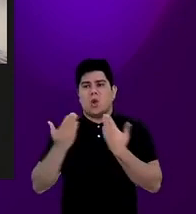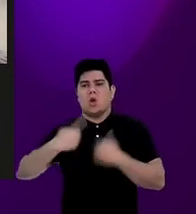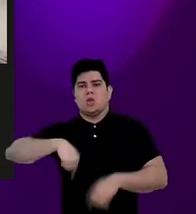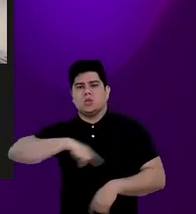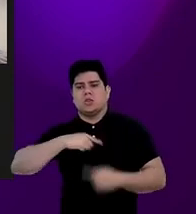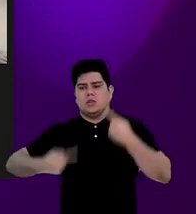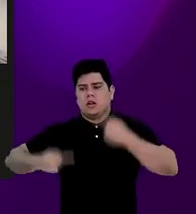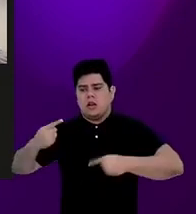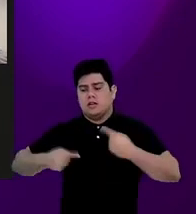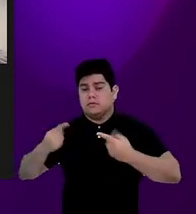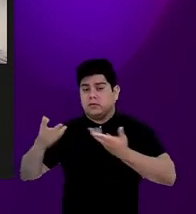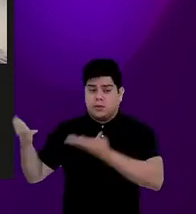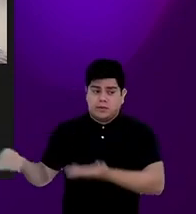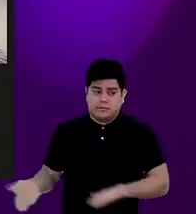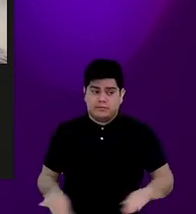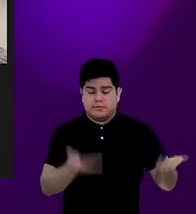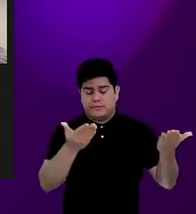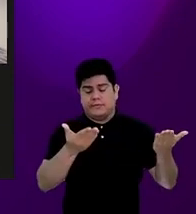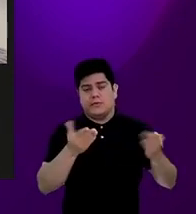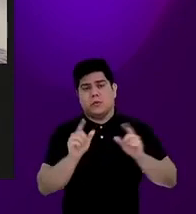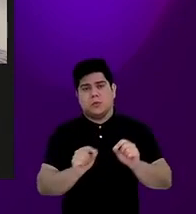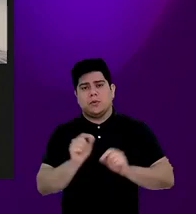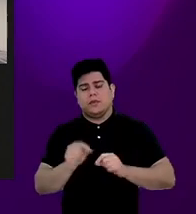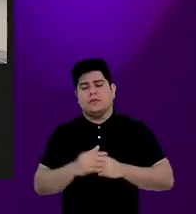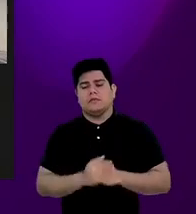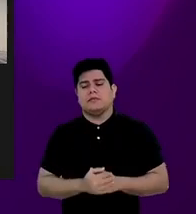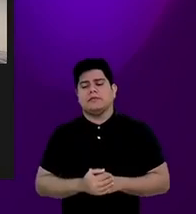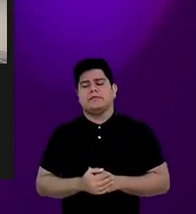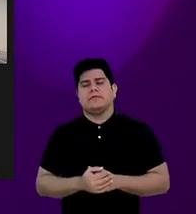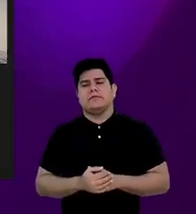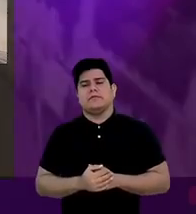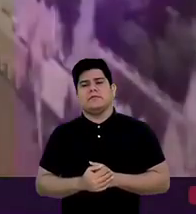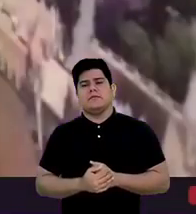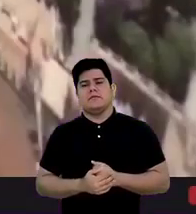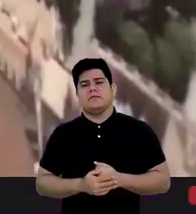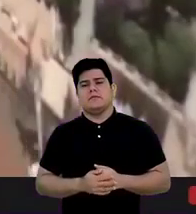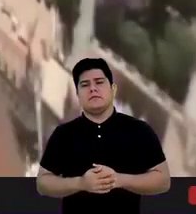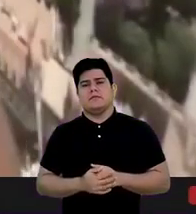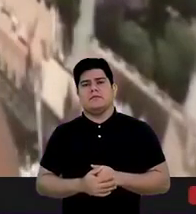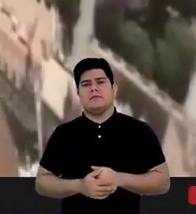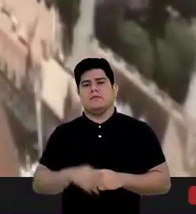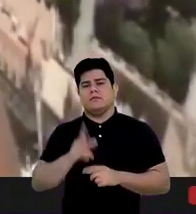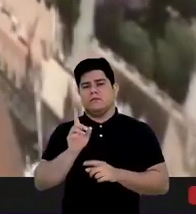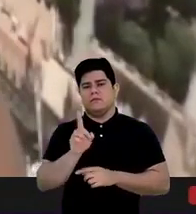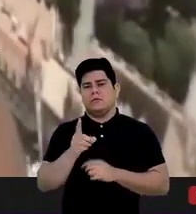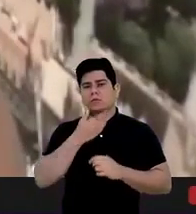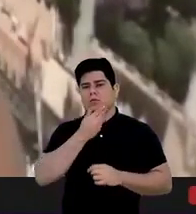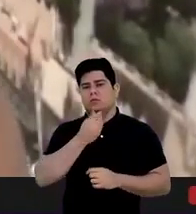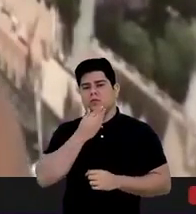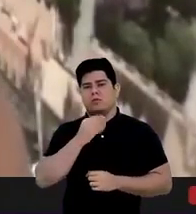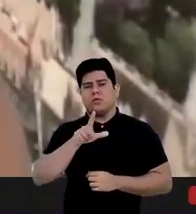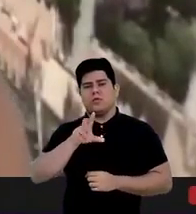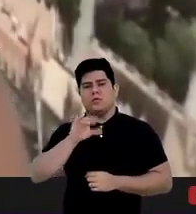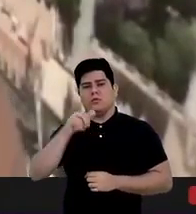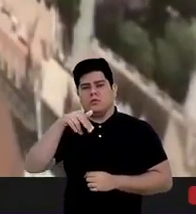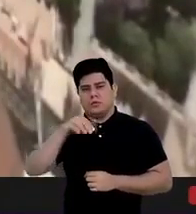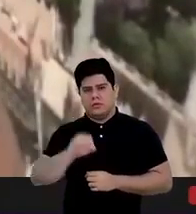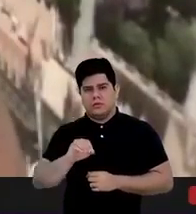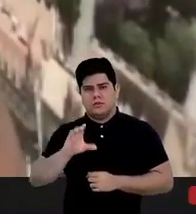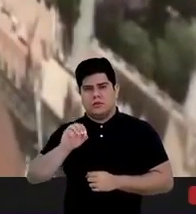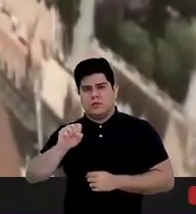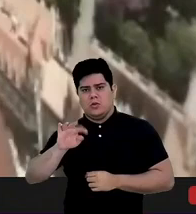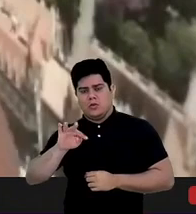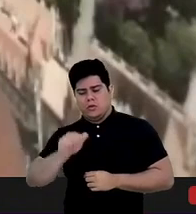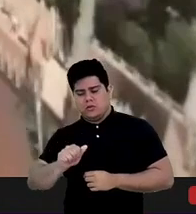Eu quero passar a seguir a palavra ao Dr. Luciano Costa, que é um brasileiro radicado nos